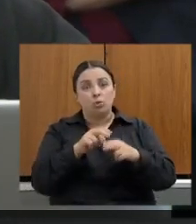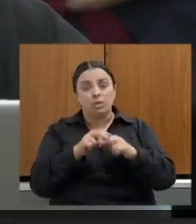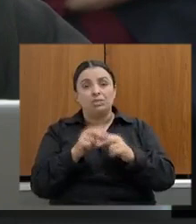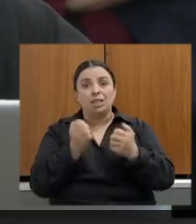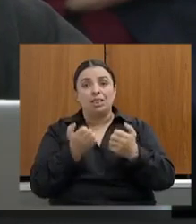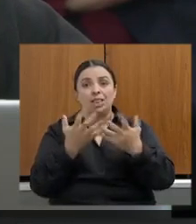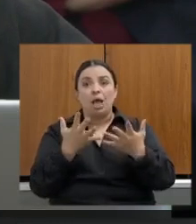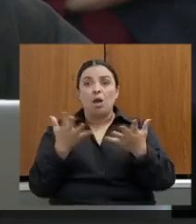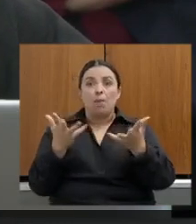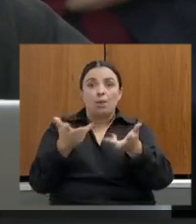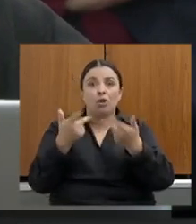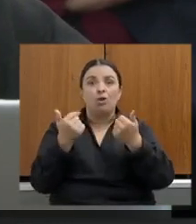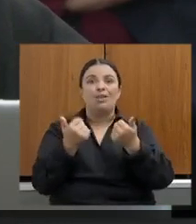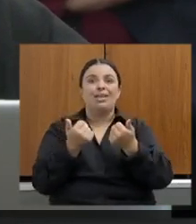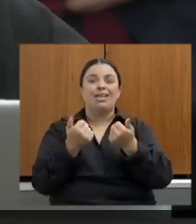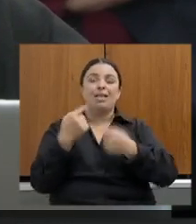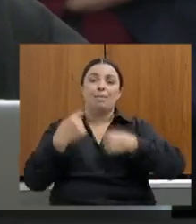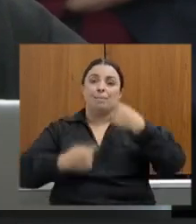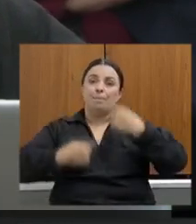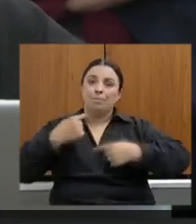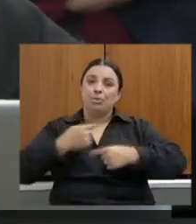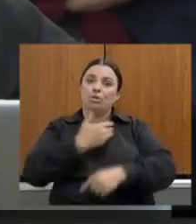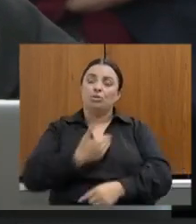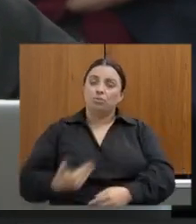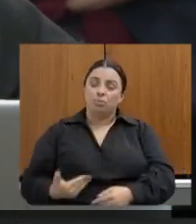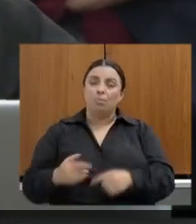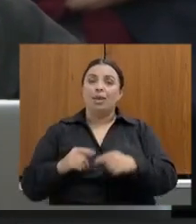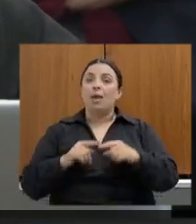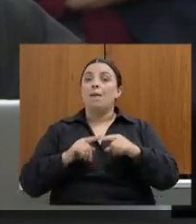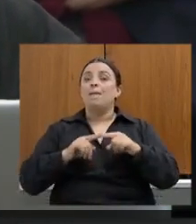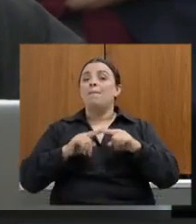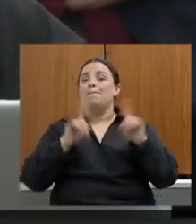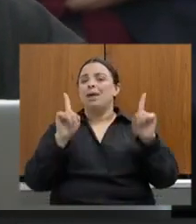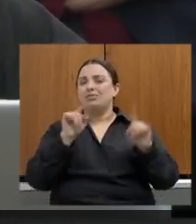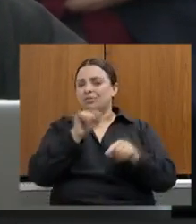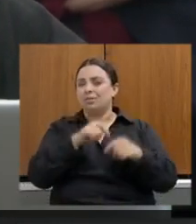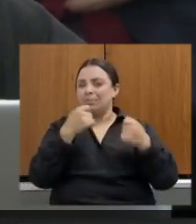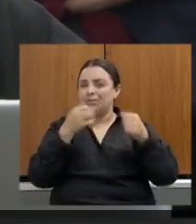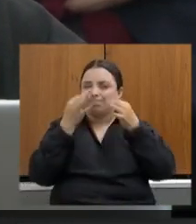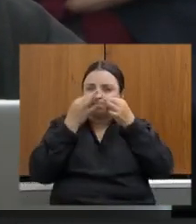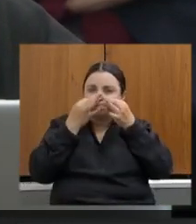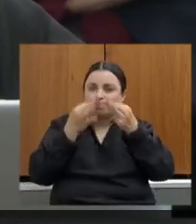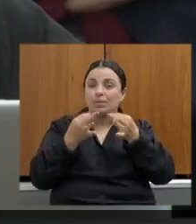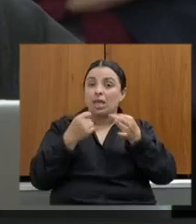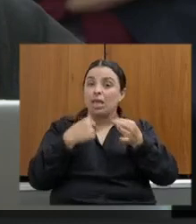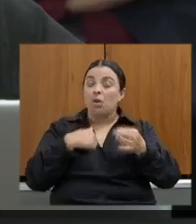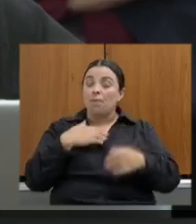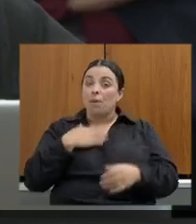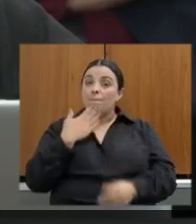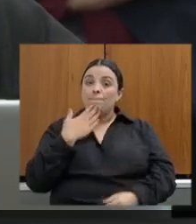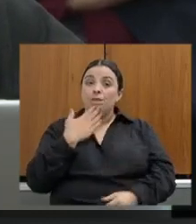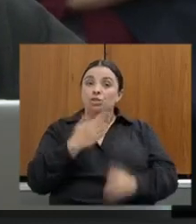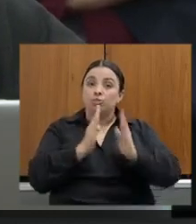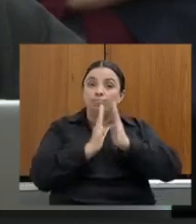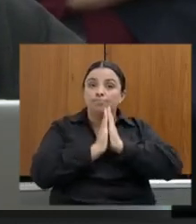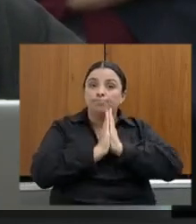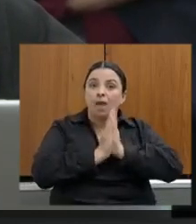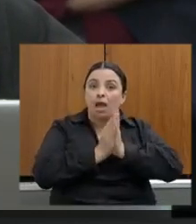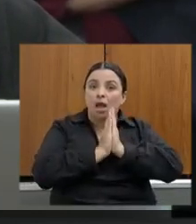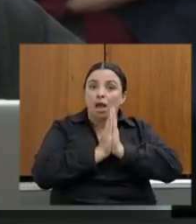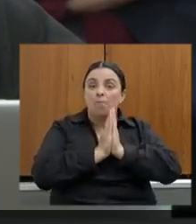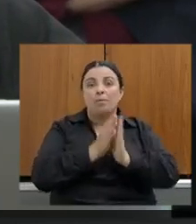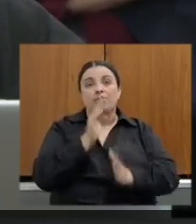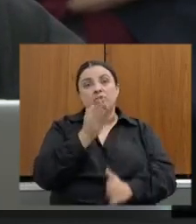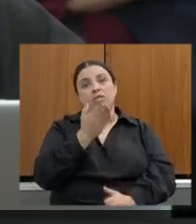pública mas é preciso que eu sou esteja bastante Atento e aqui é uma solicitação um apelo um apelo que nós estamos